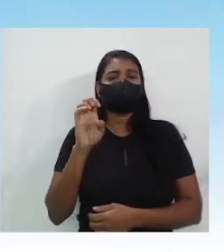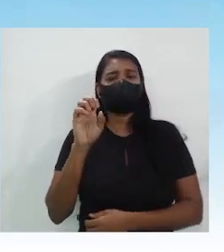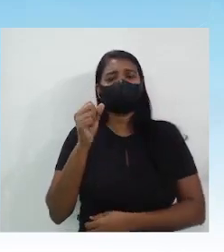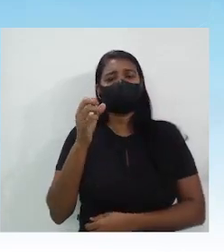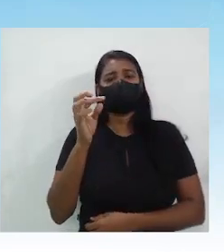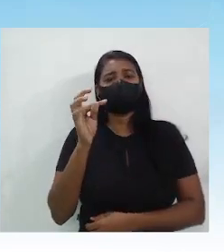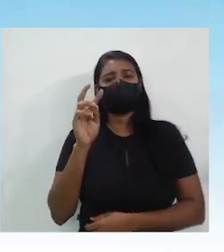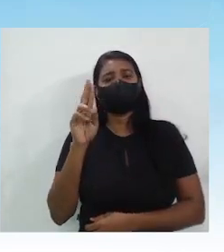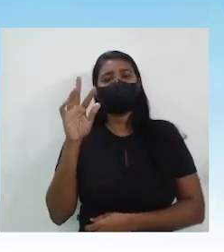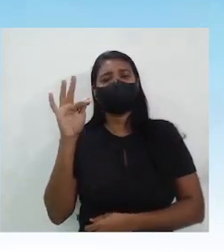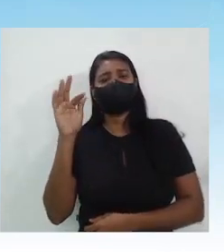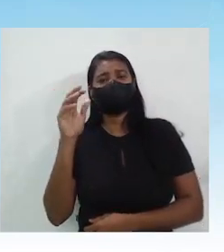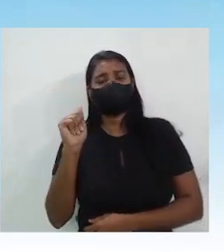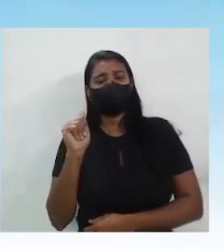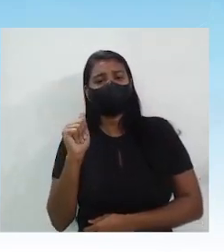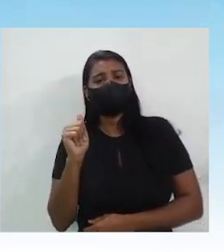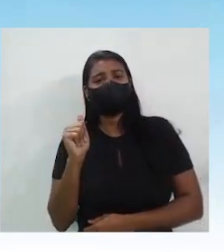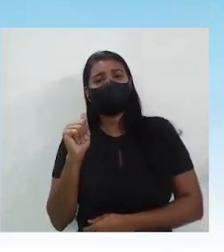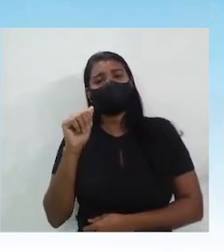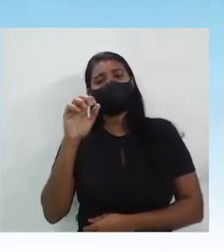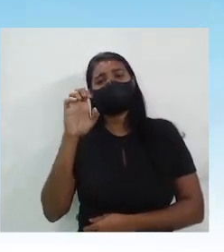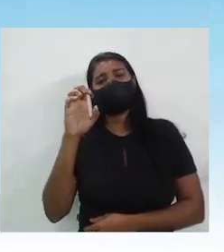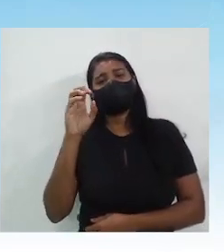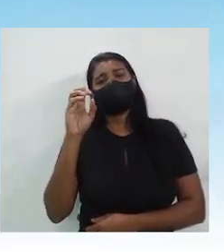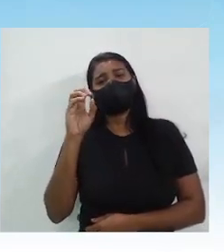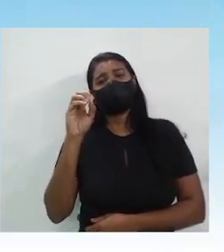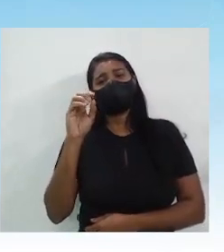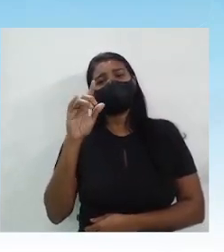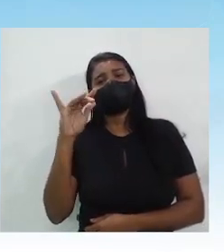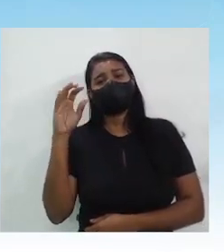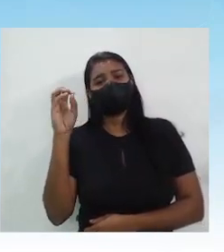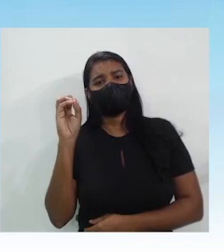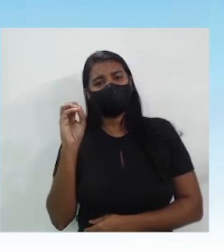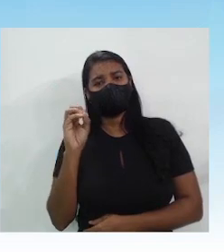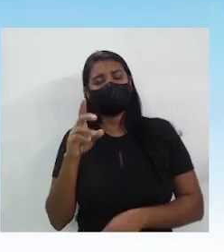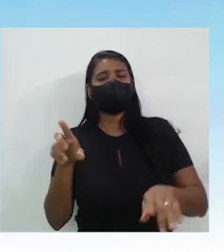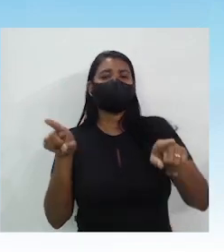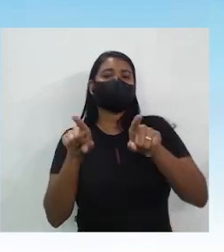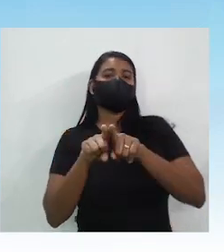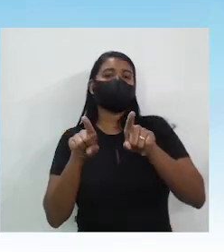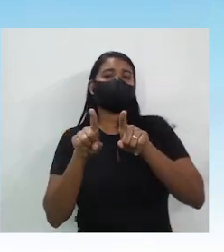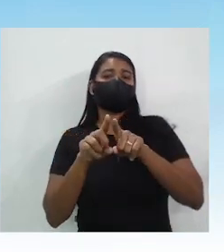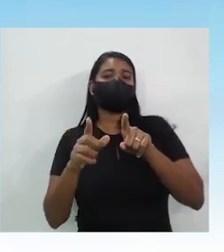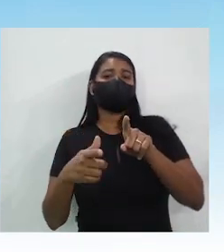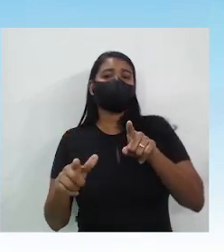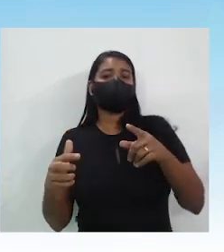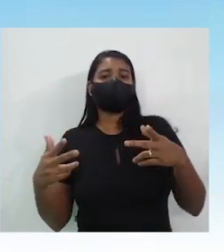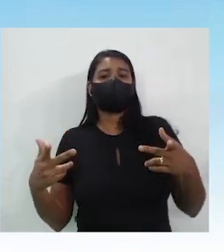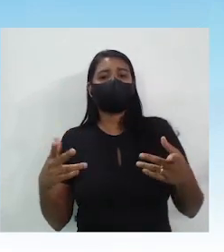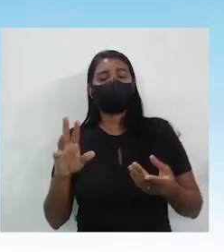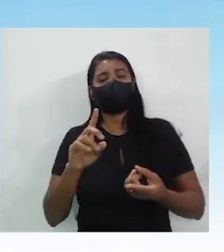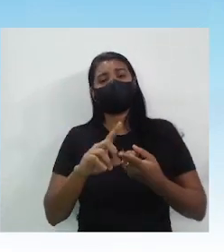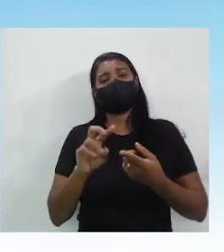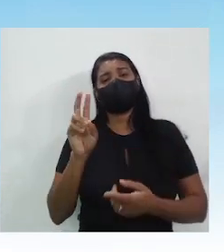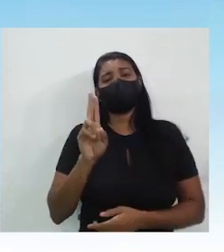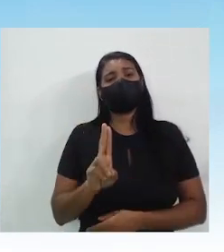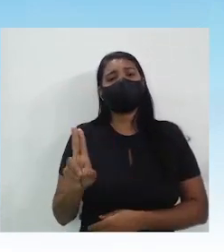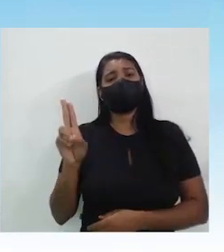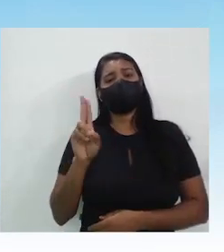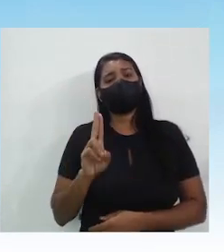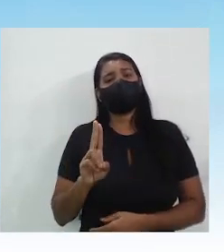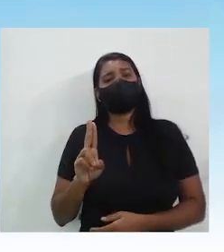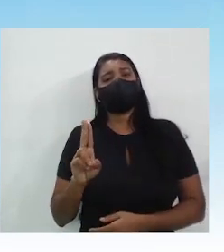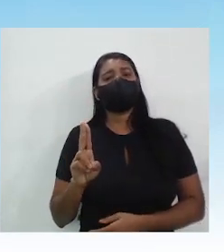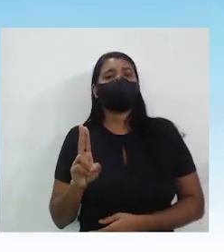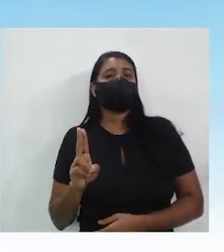estufa. Os parques que são eólicos, eles são compatíveis com outros e suas utilizações